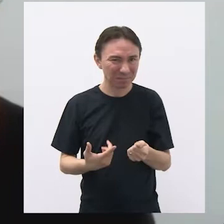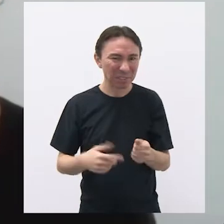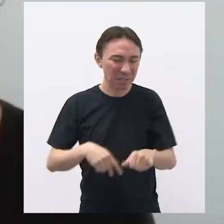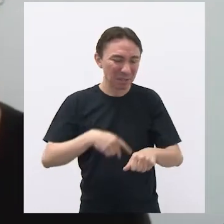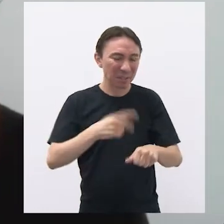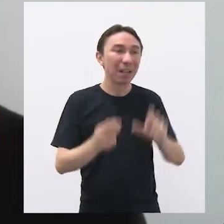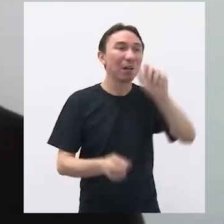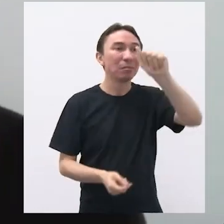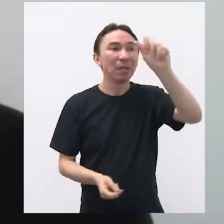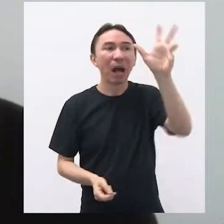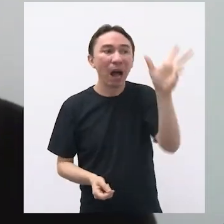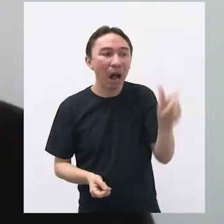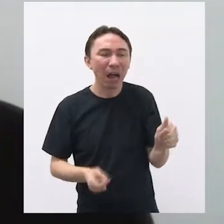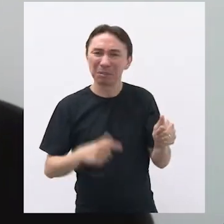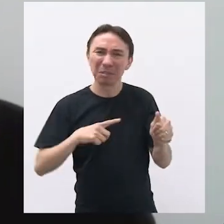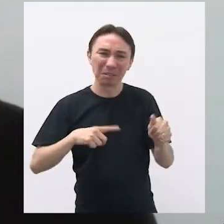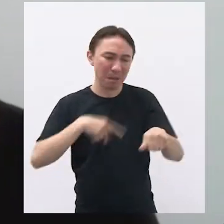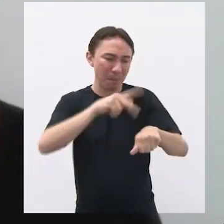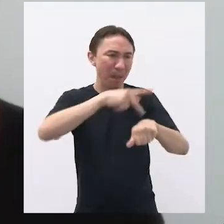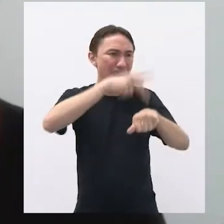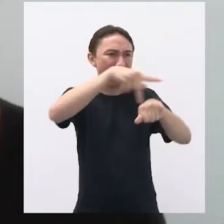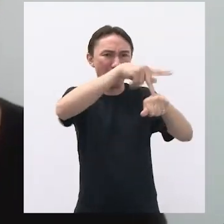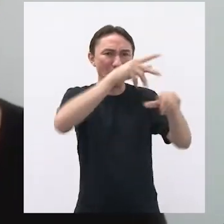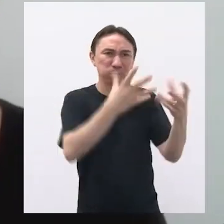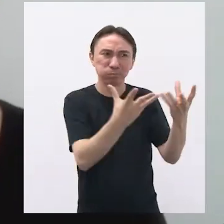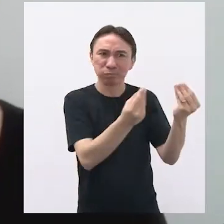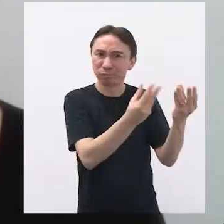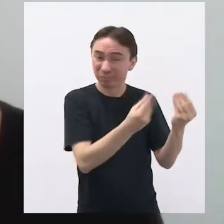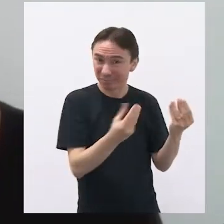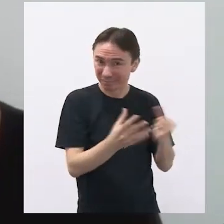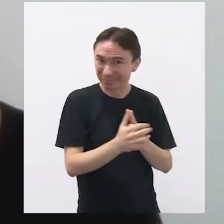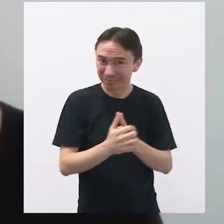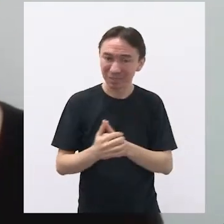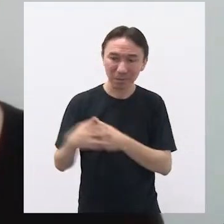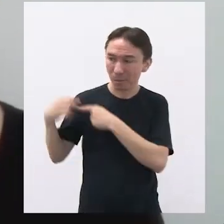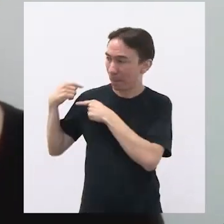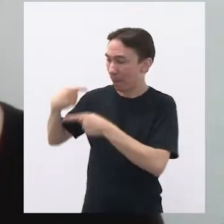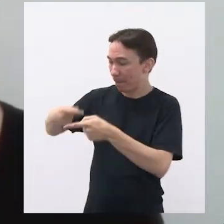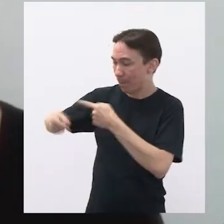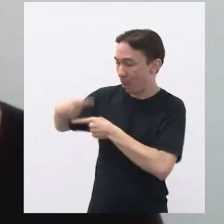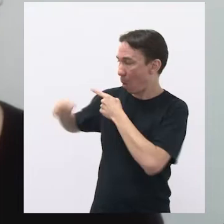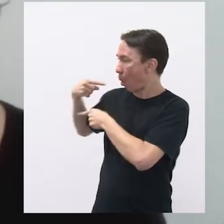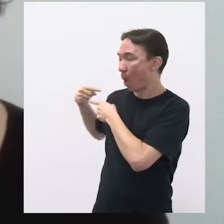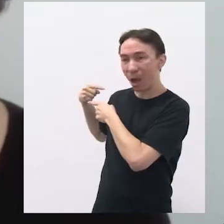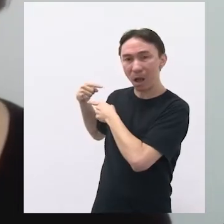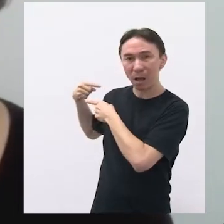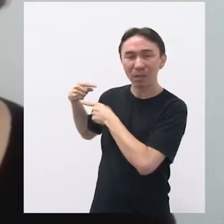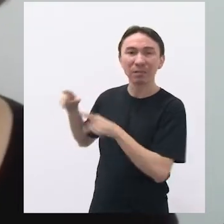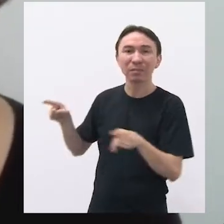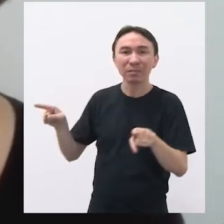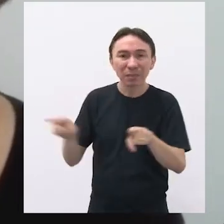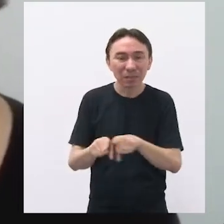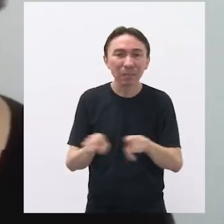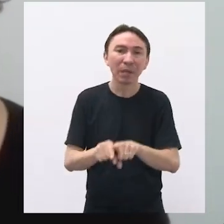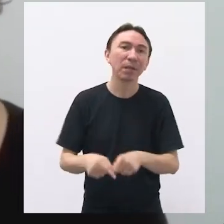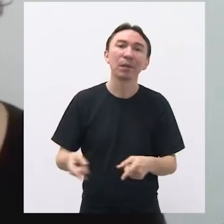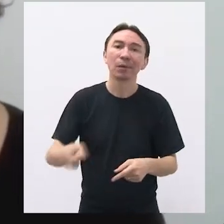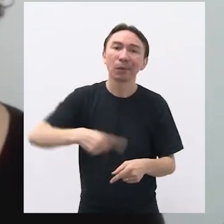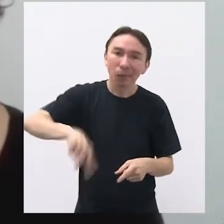aquele continente enorme, né? Também a nossa ancestralidade indígena,